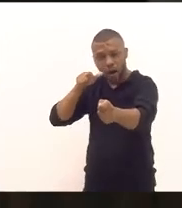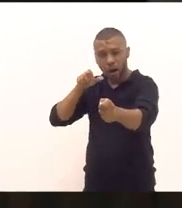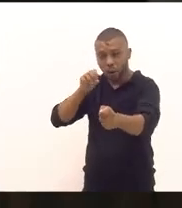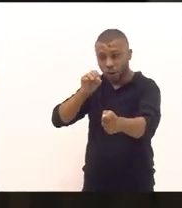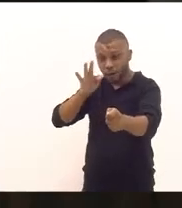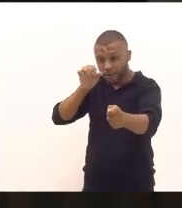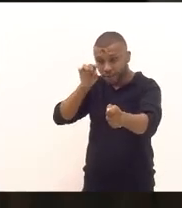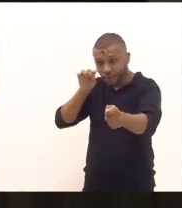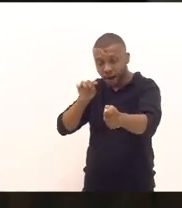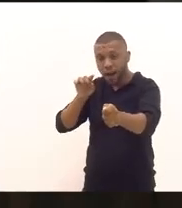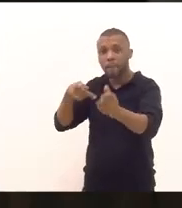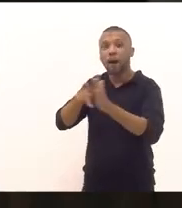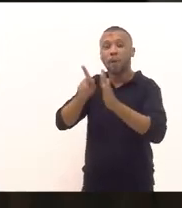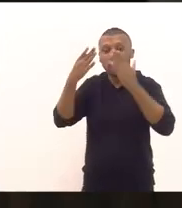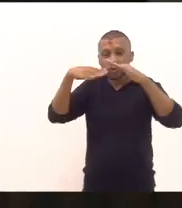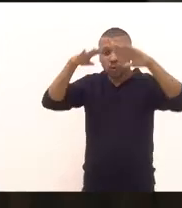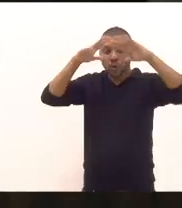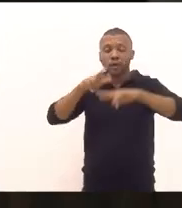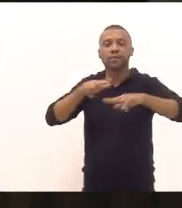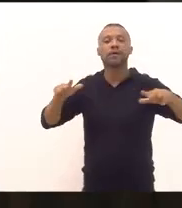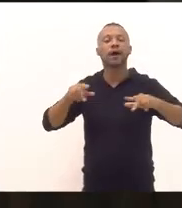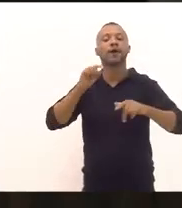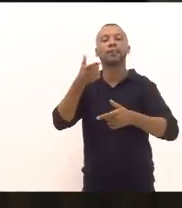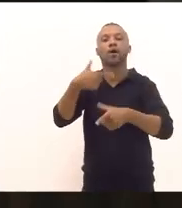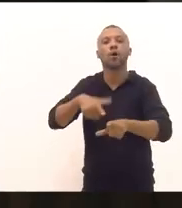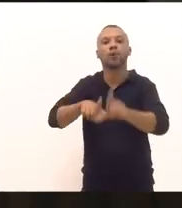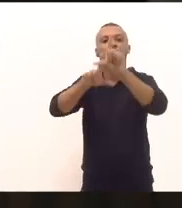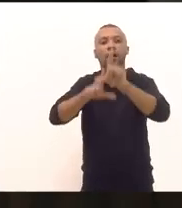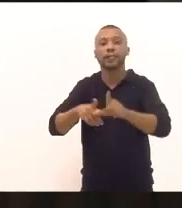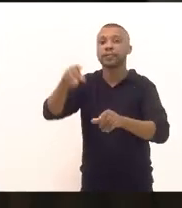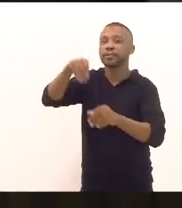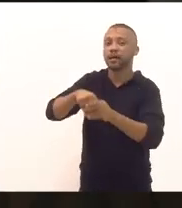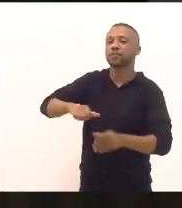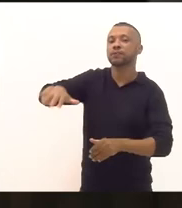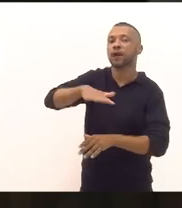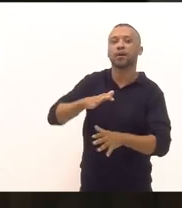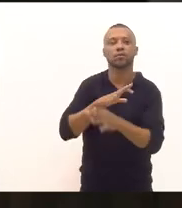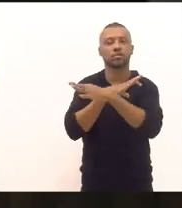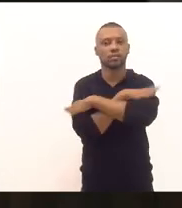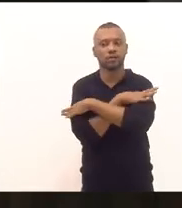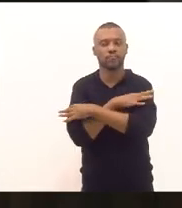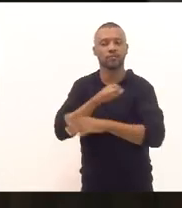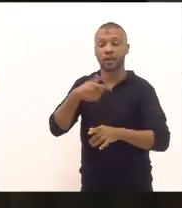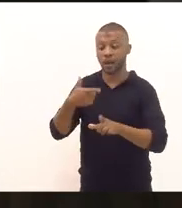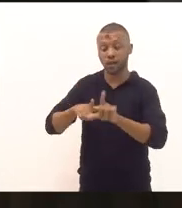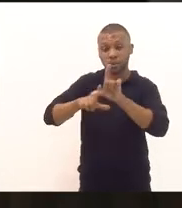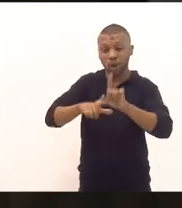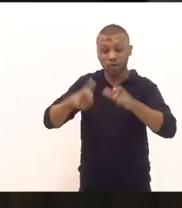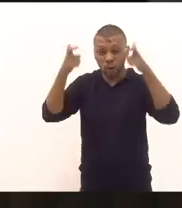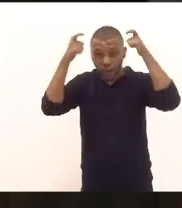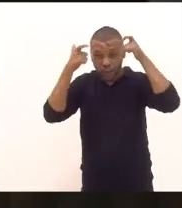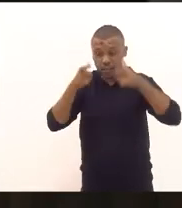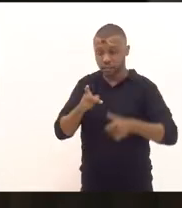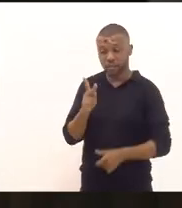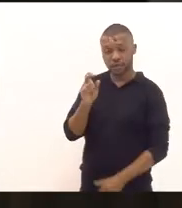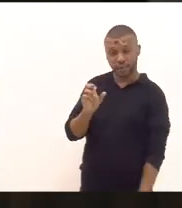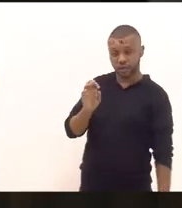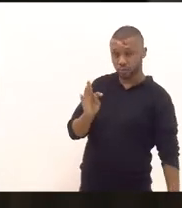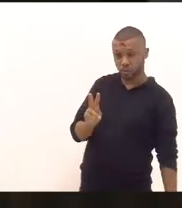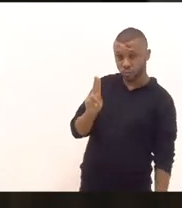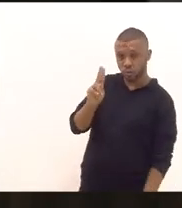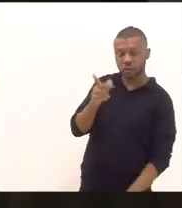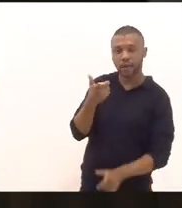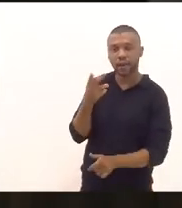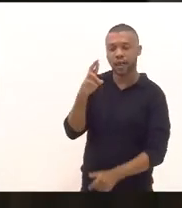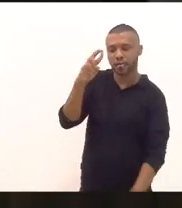de Oxossi orixá que o protege no candomblé Oxossi rei de Ketu é o orixá da